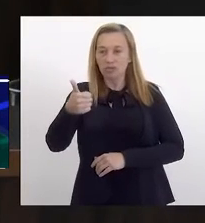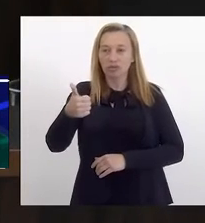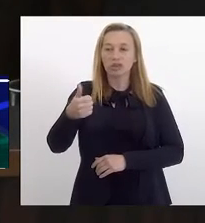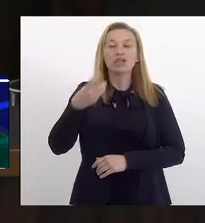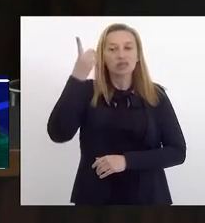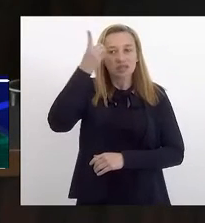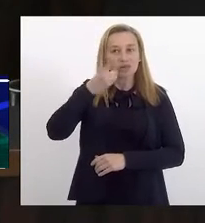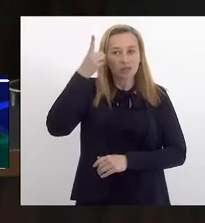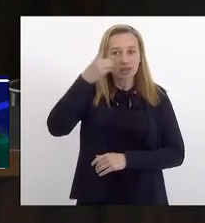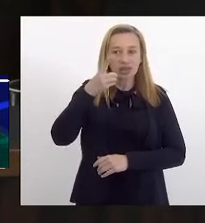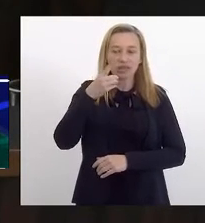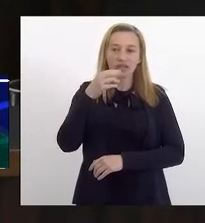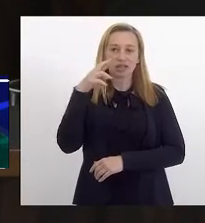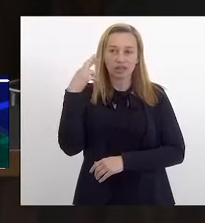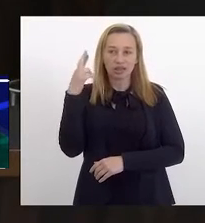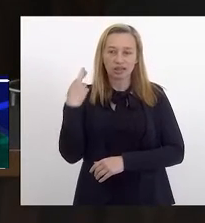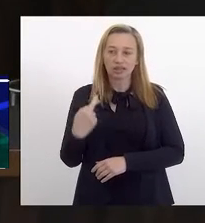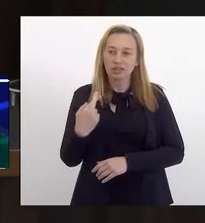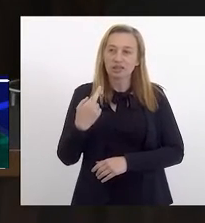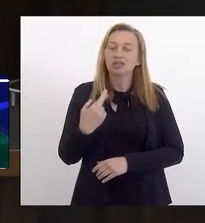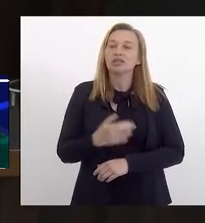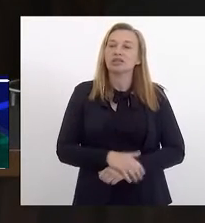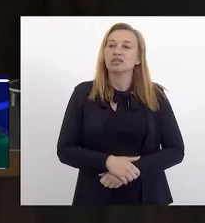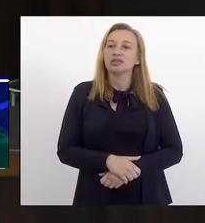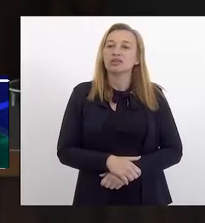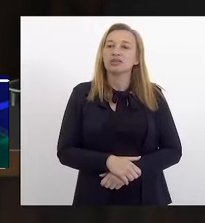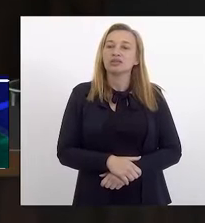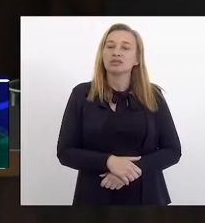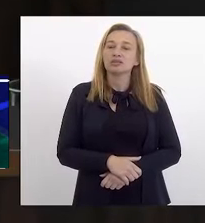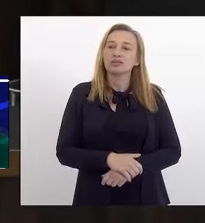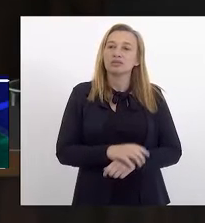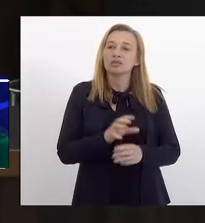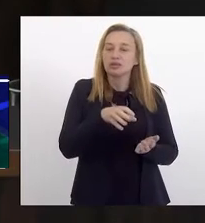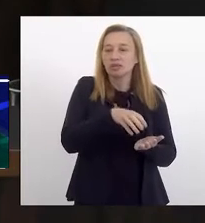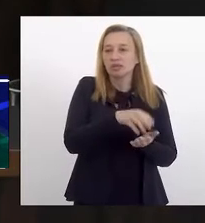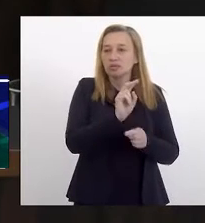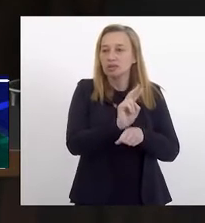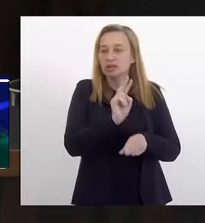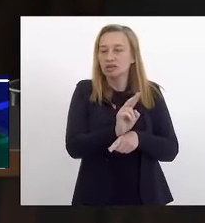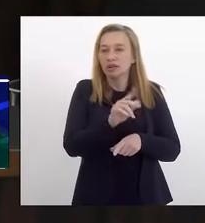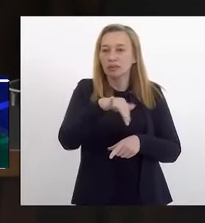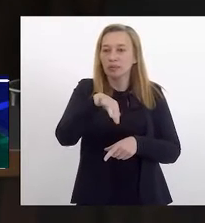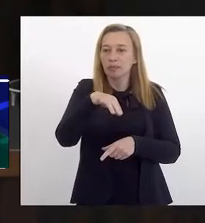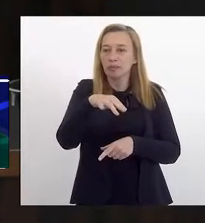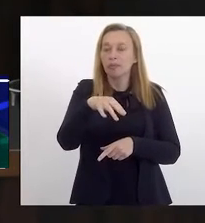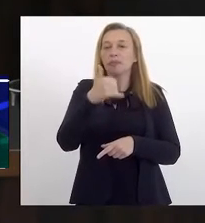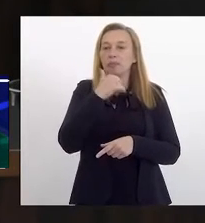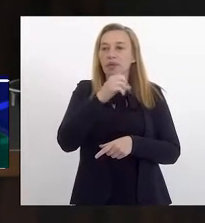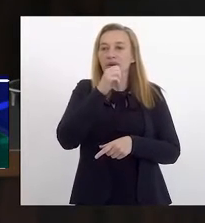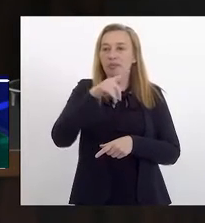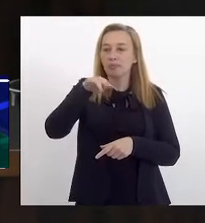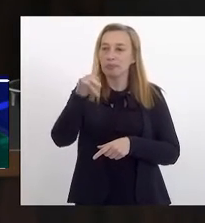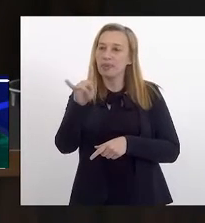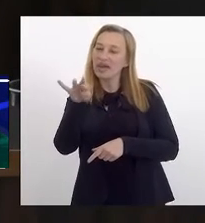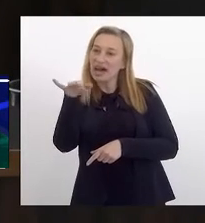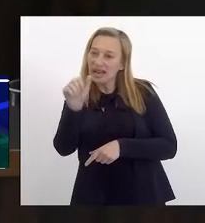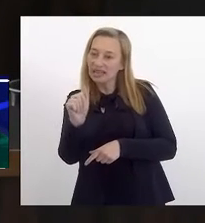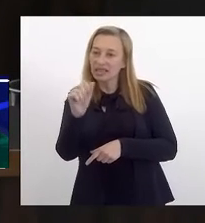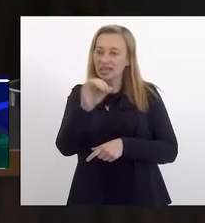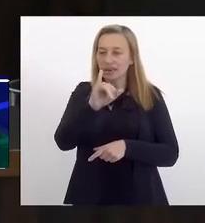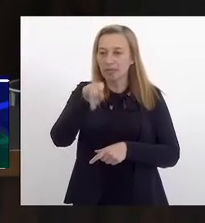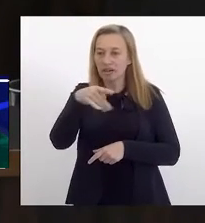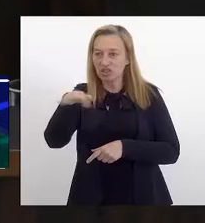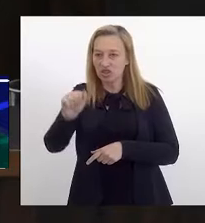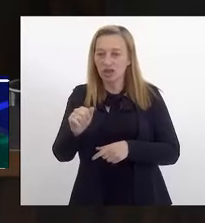da deputada Renata Souza, que institui o Observatório Mãe Beata de Iemanjá sobre o racismo religioso